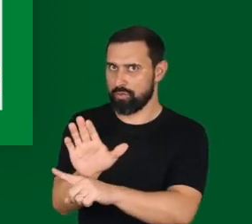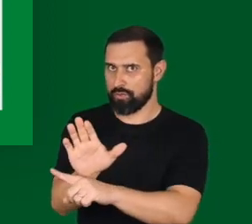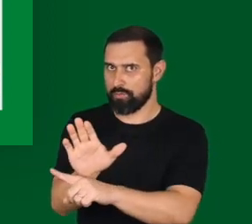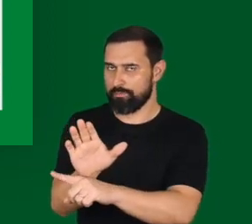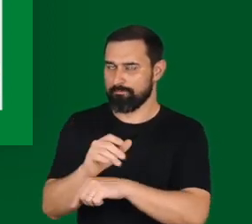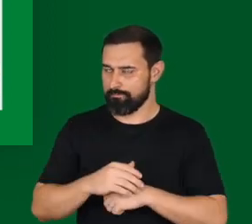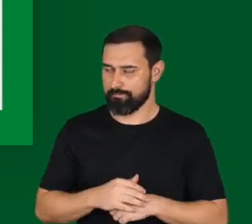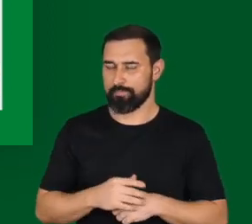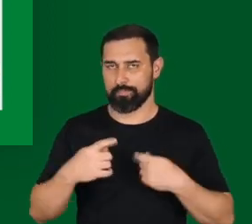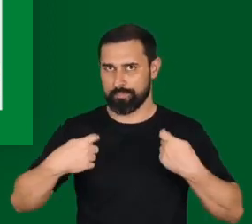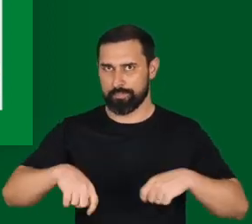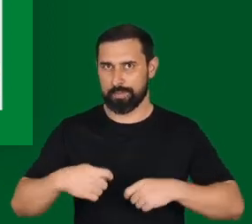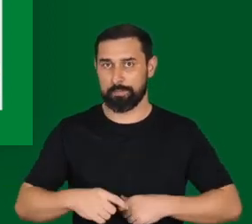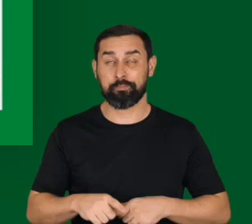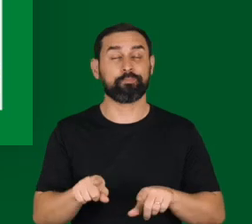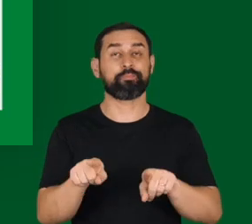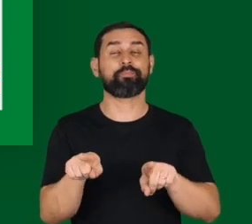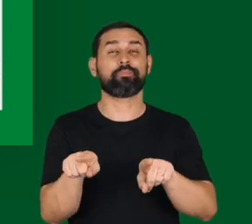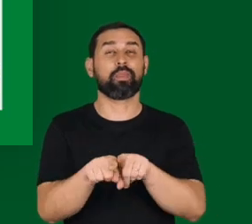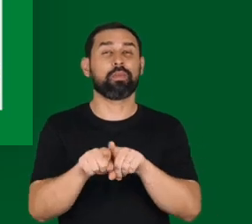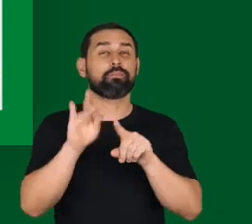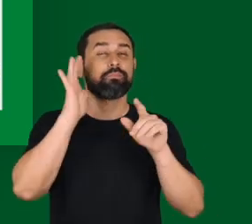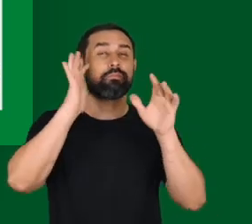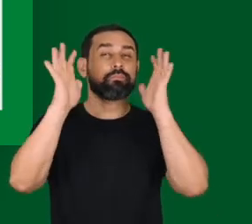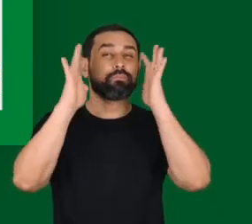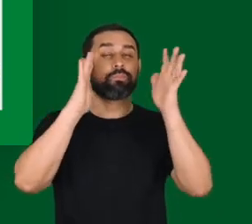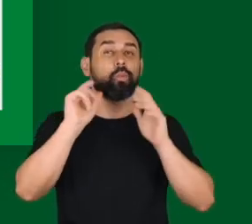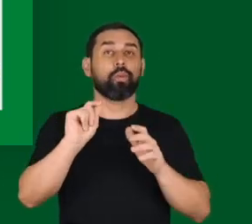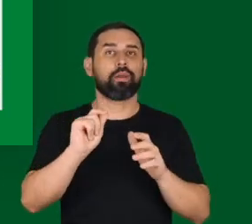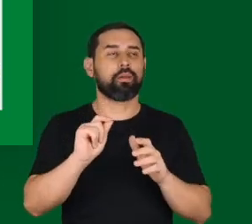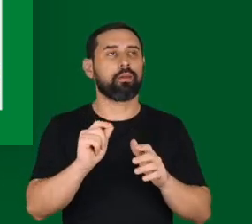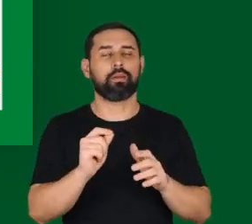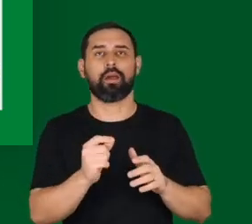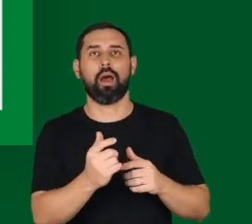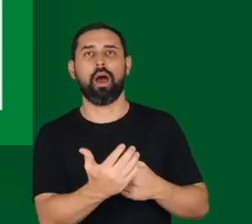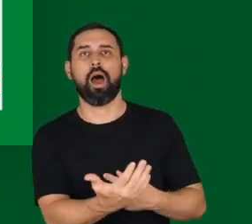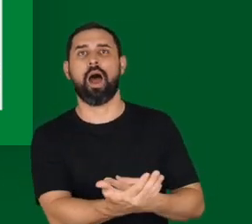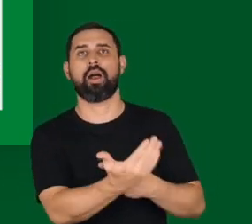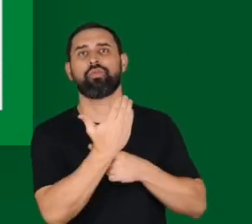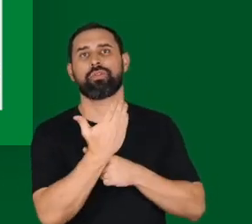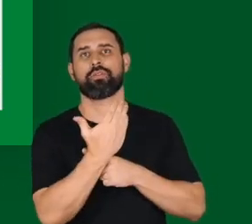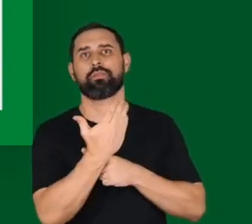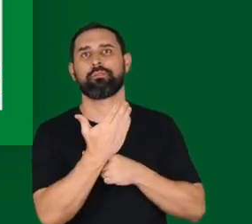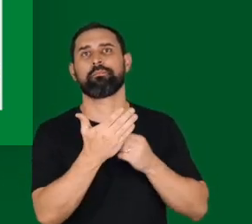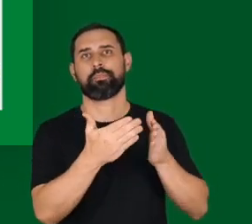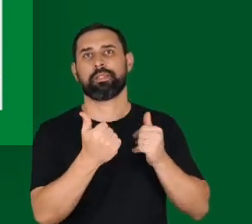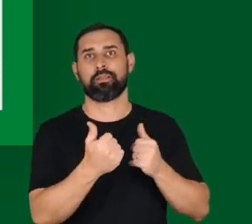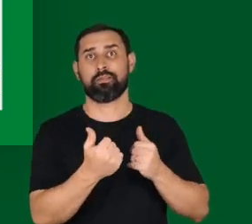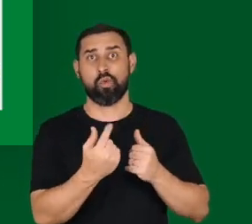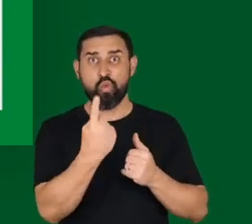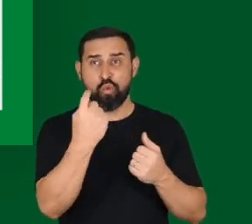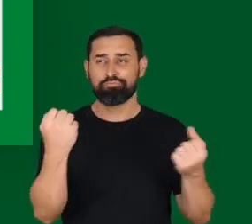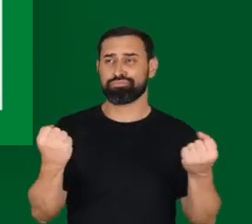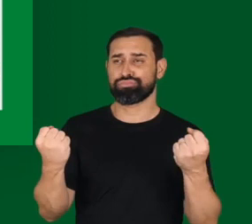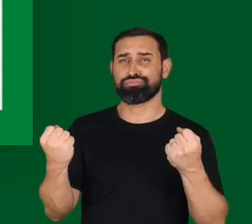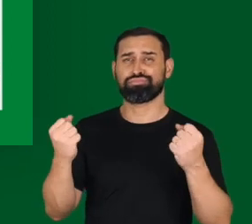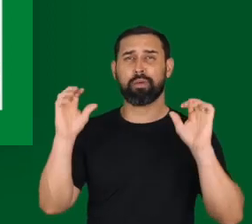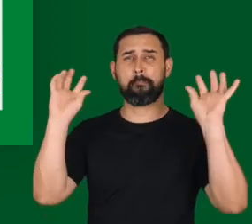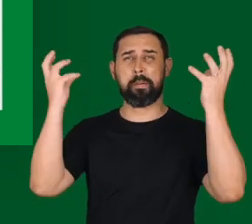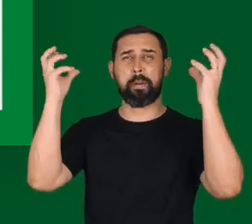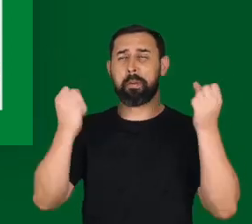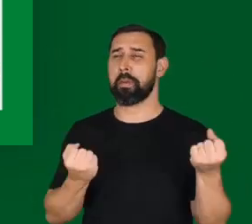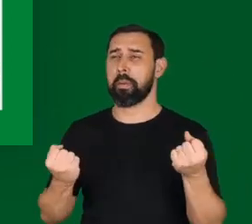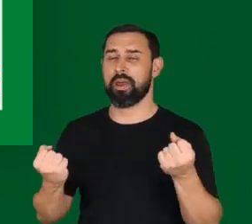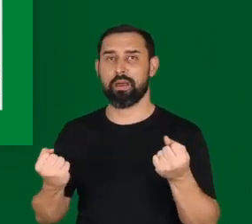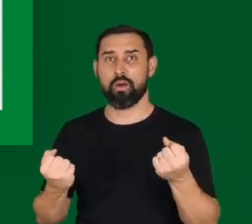realizar o atendimento. E sempre a gente pensa também em solicitar ajuda nesse momento, né? Então, uma viatura